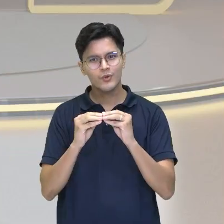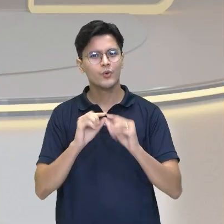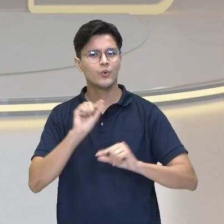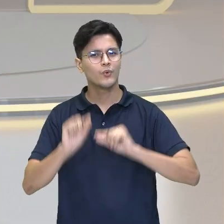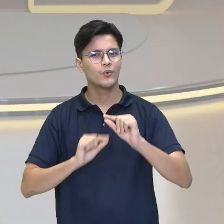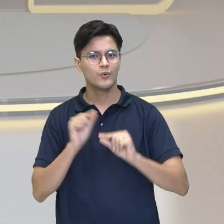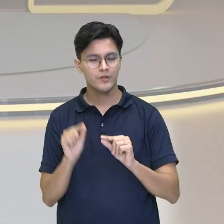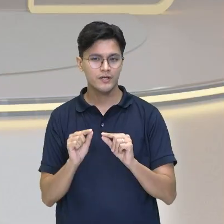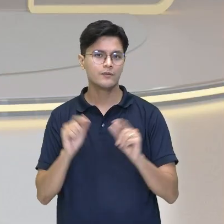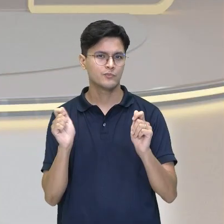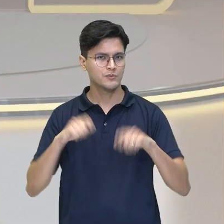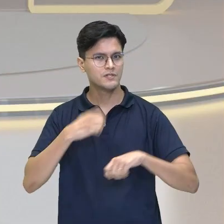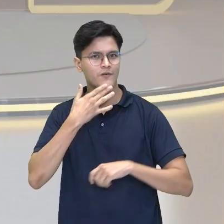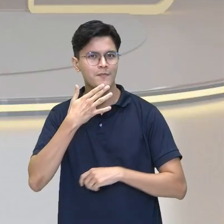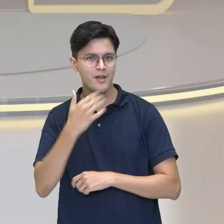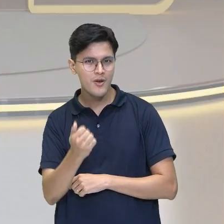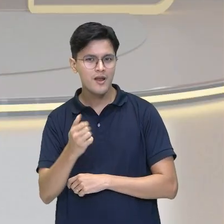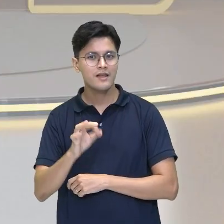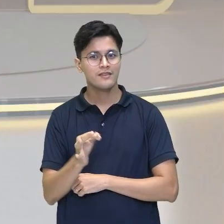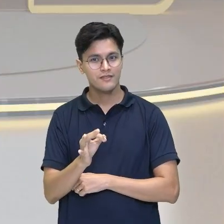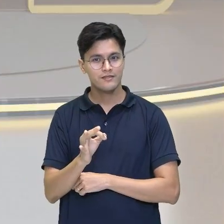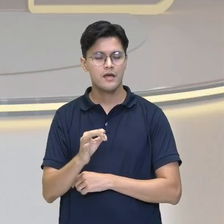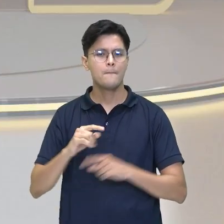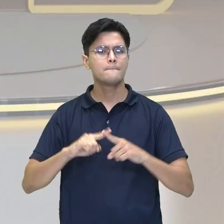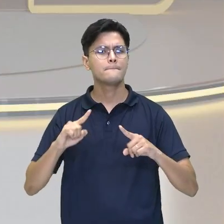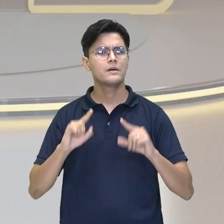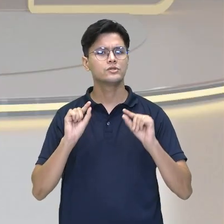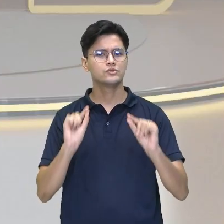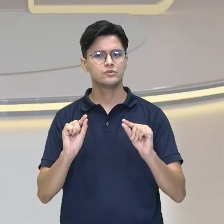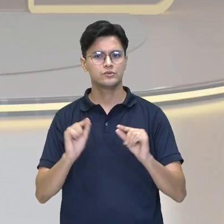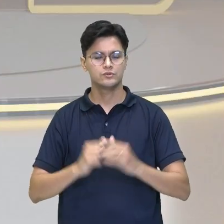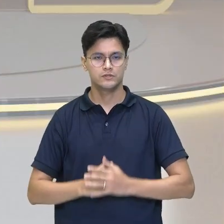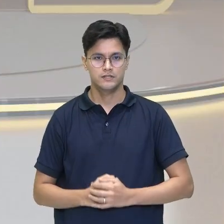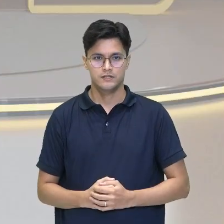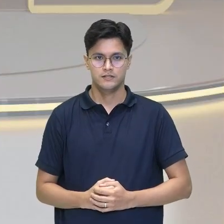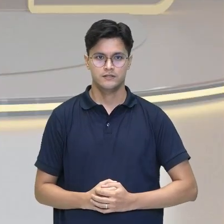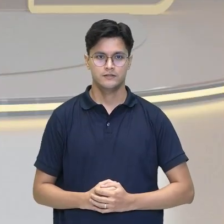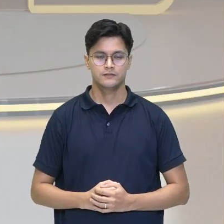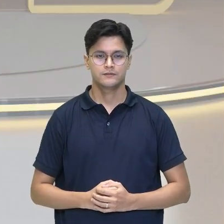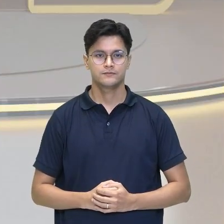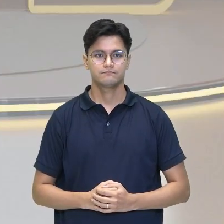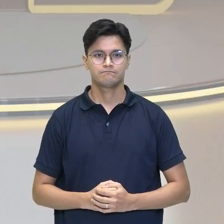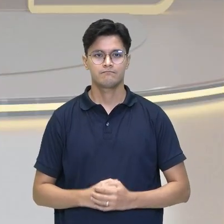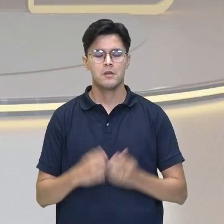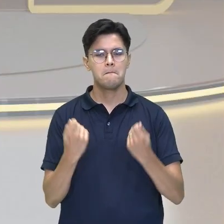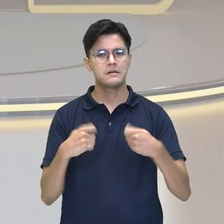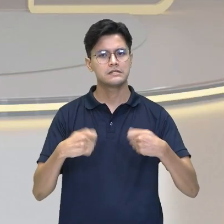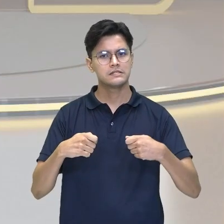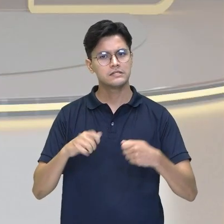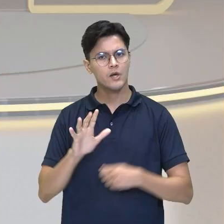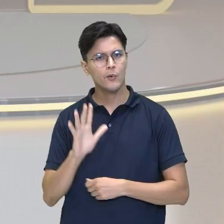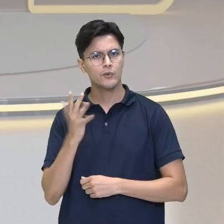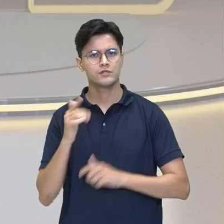depende apenas da redução do desmatamento, pessoal. Depende muito das ações, seja do poder público, seja do poder